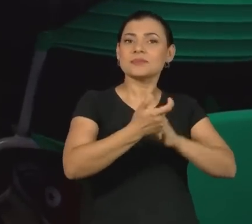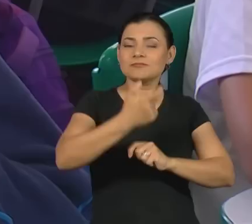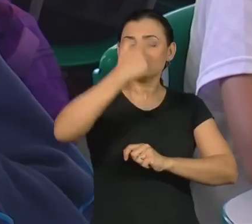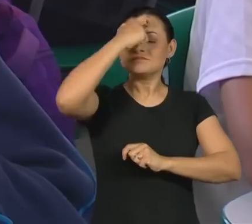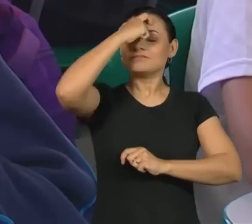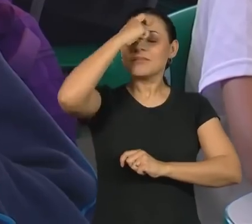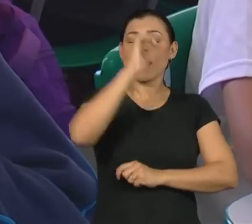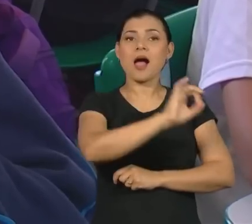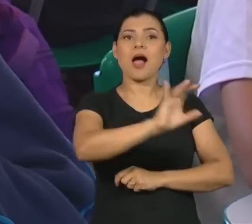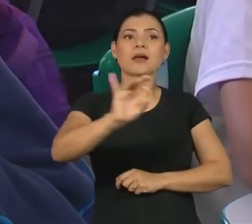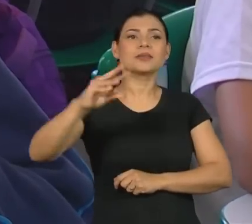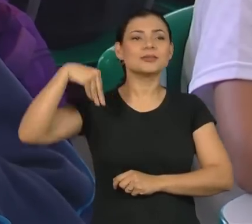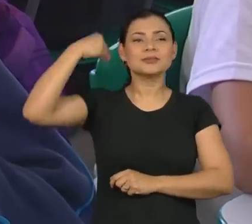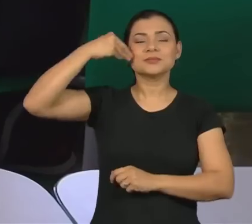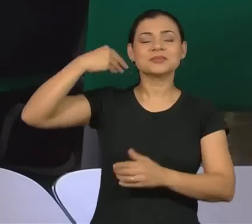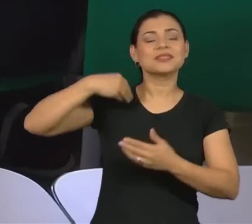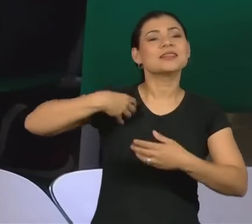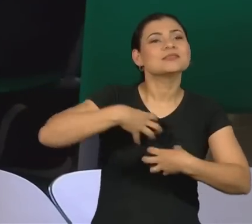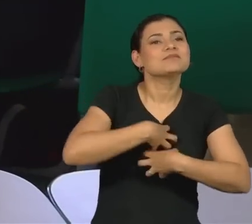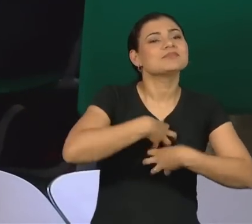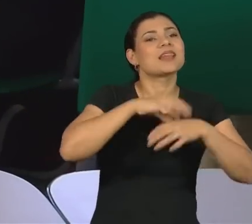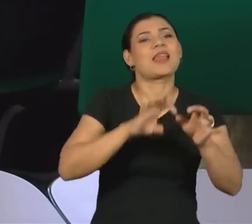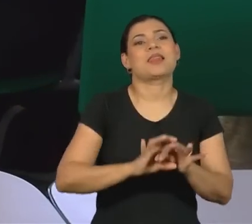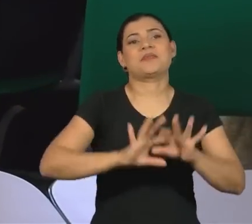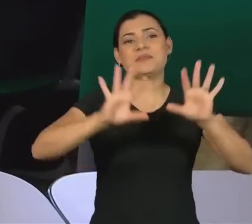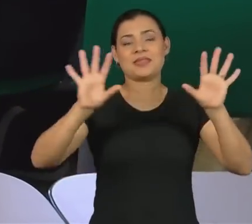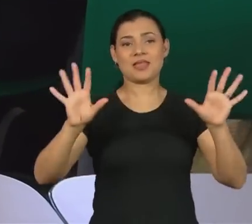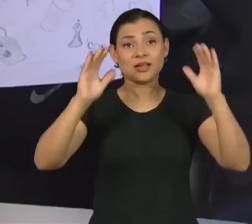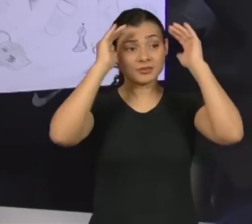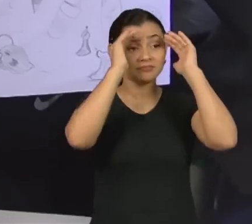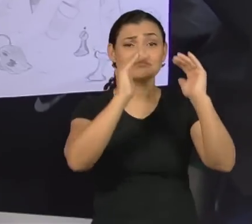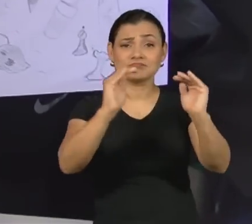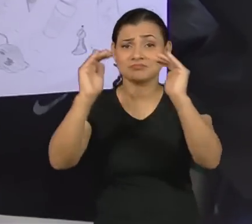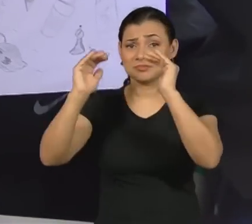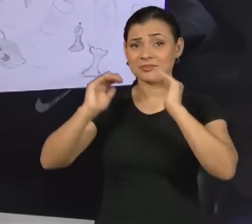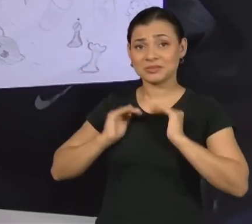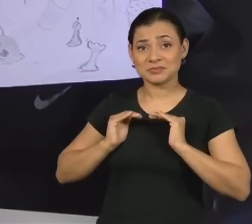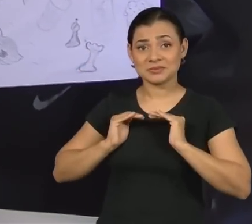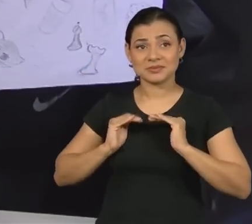um viva a sua história com liberdade e respeito.